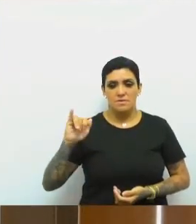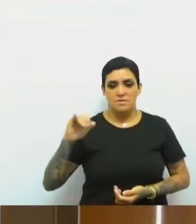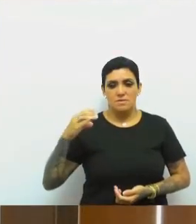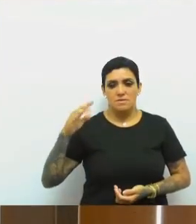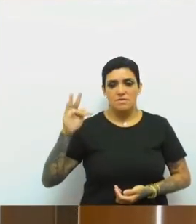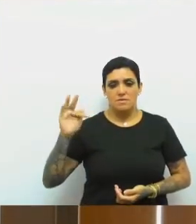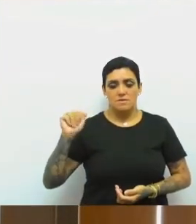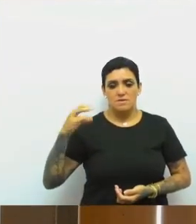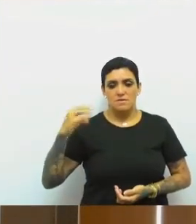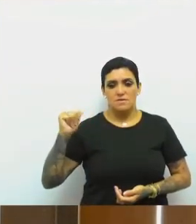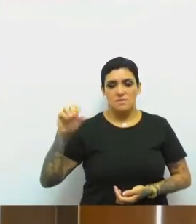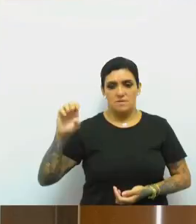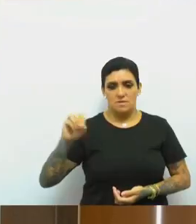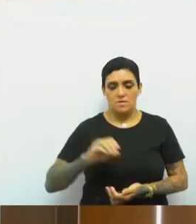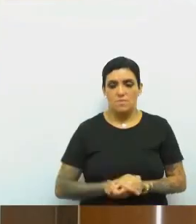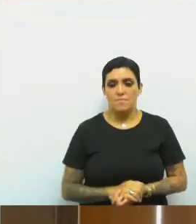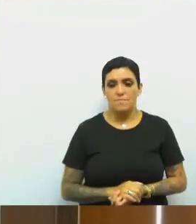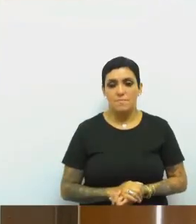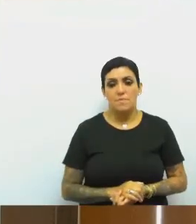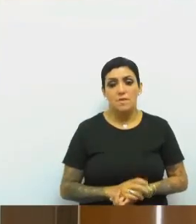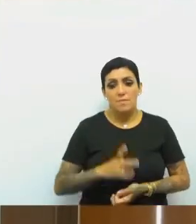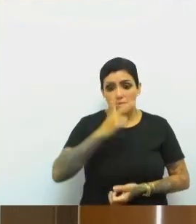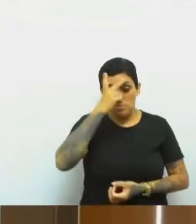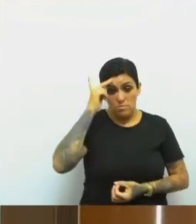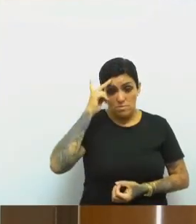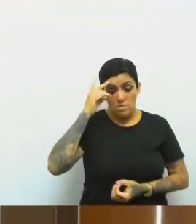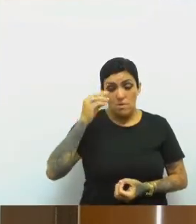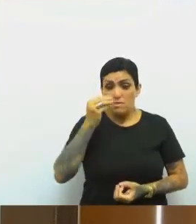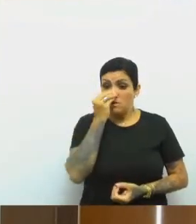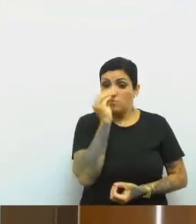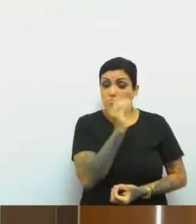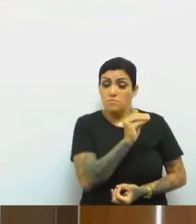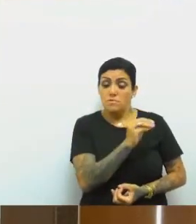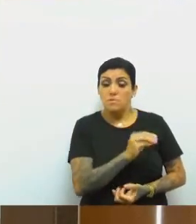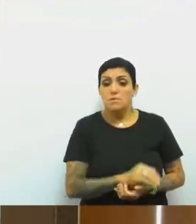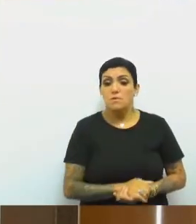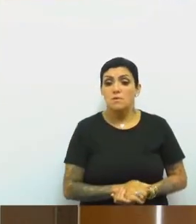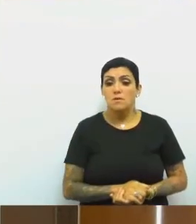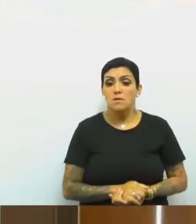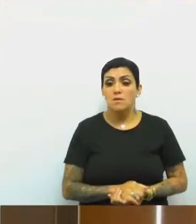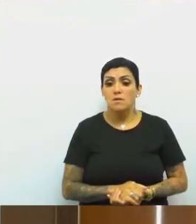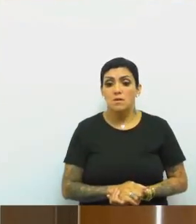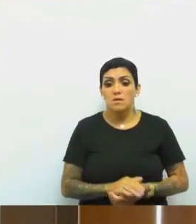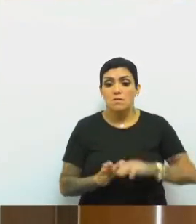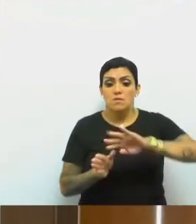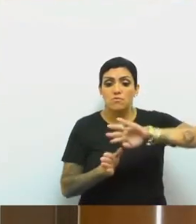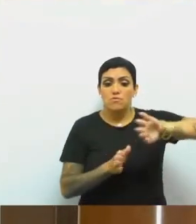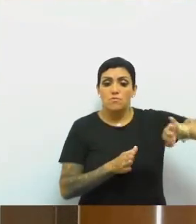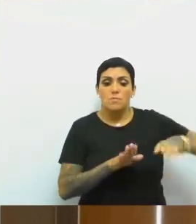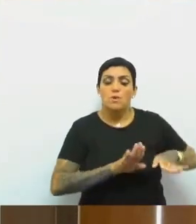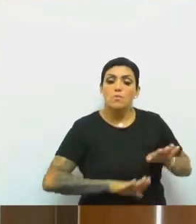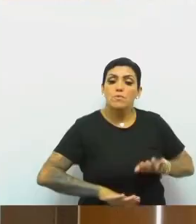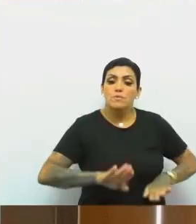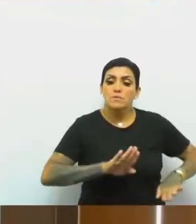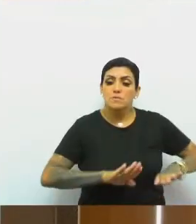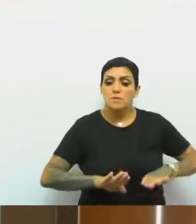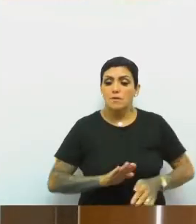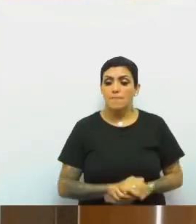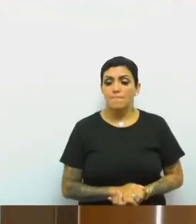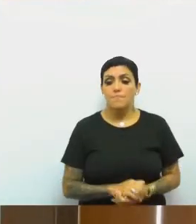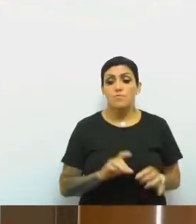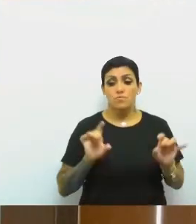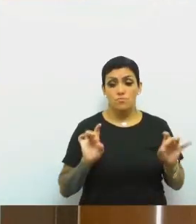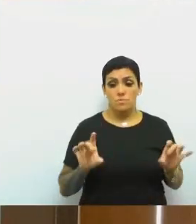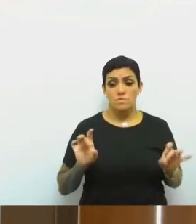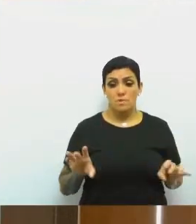para aquela população daquele bairro, deixando aqui a banqueta para cuidar especificamente da